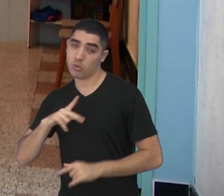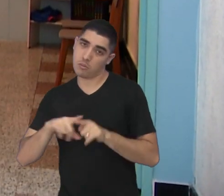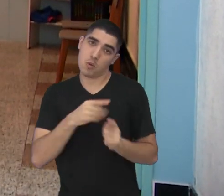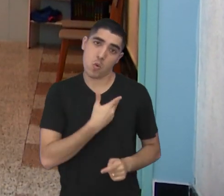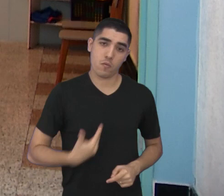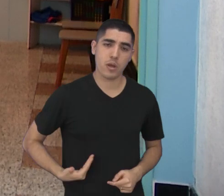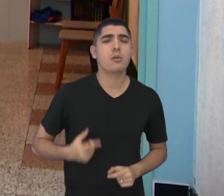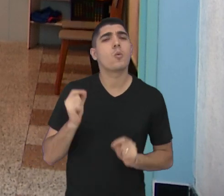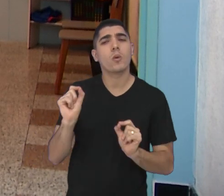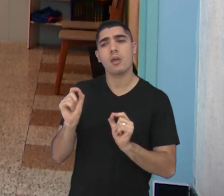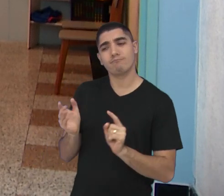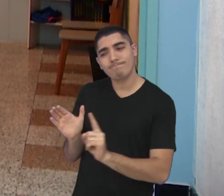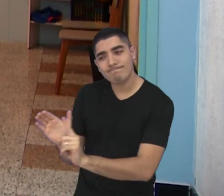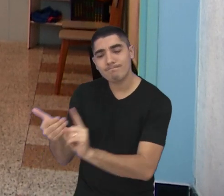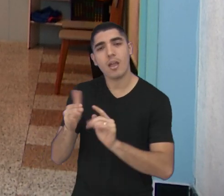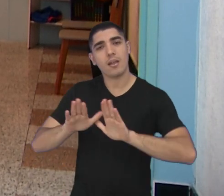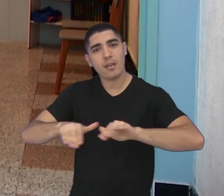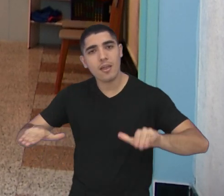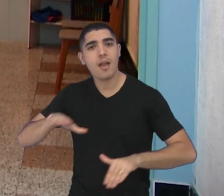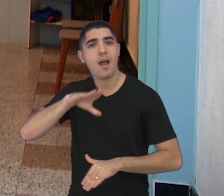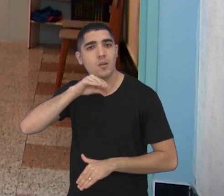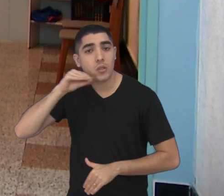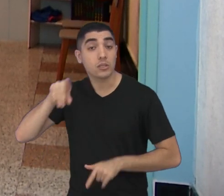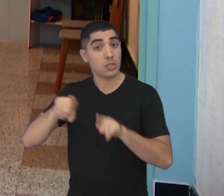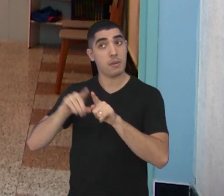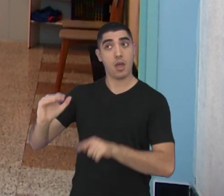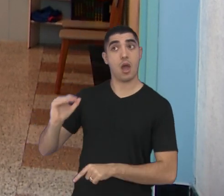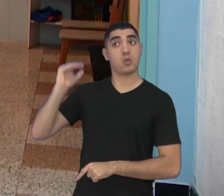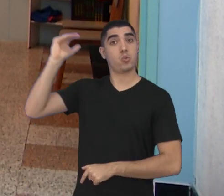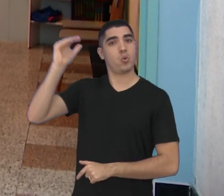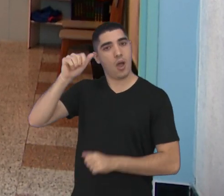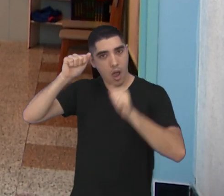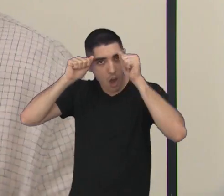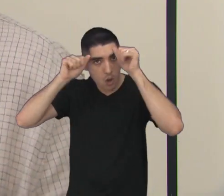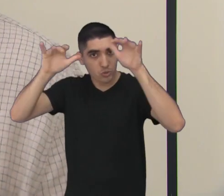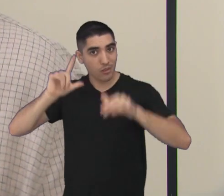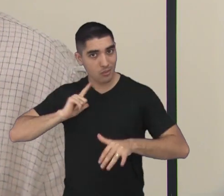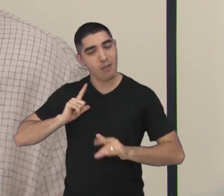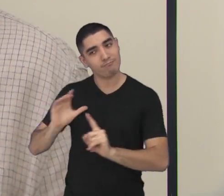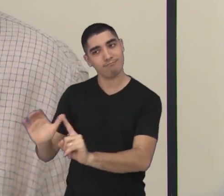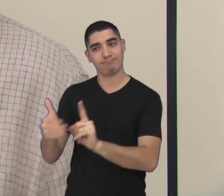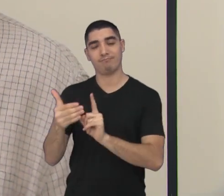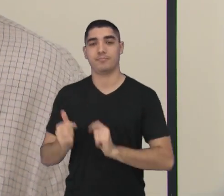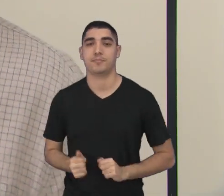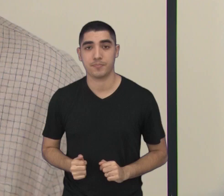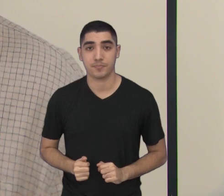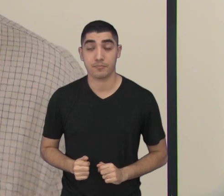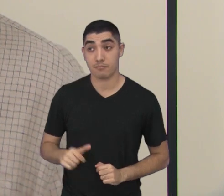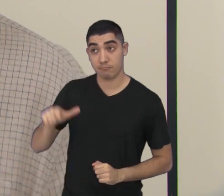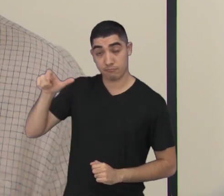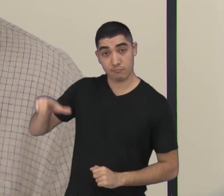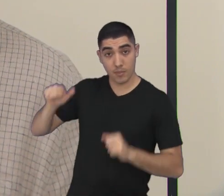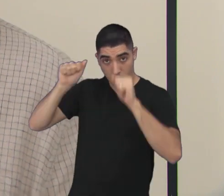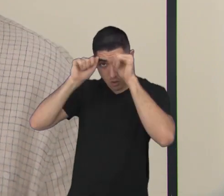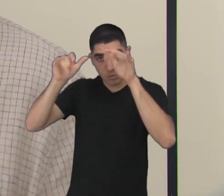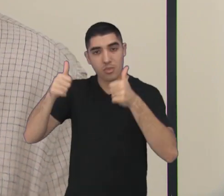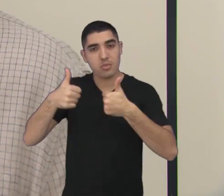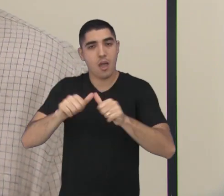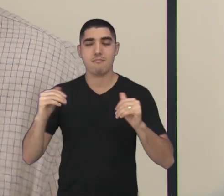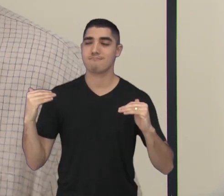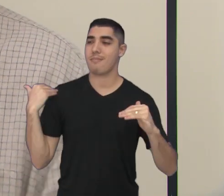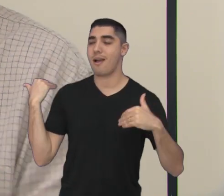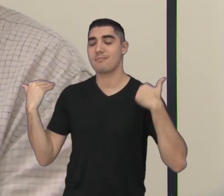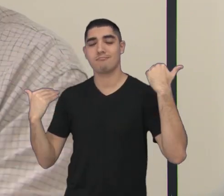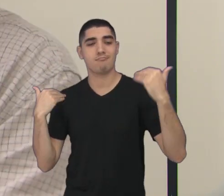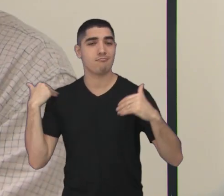destinados a tranquilizar crianças, adolescentes e adultos autistas. O autista está a passeio, você faz com que a